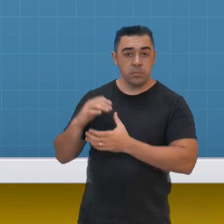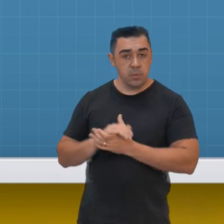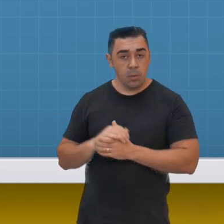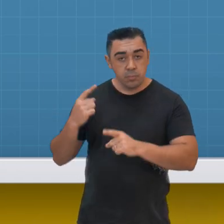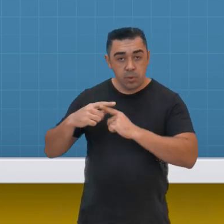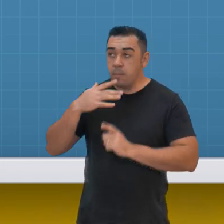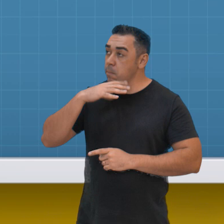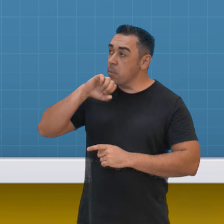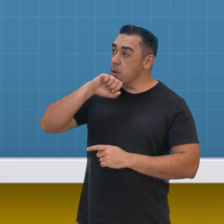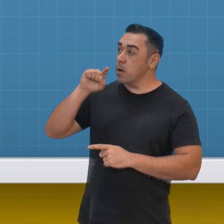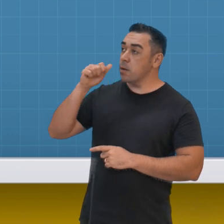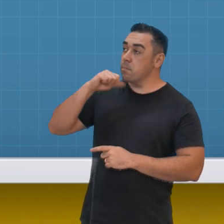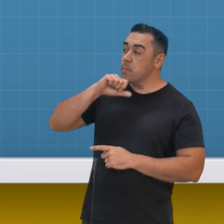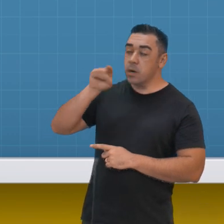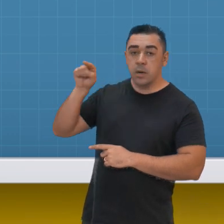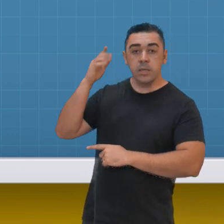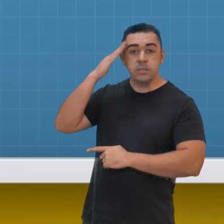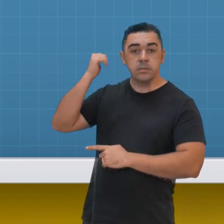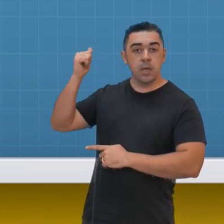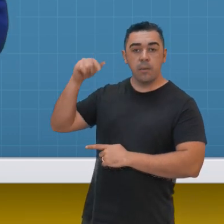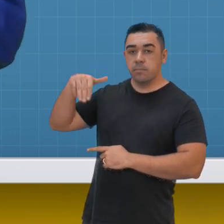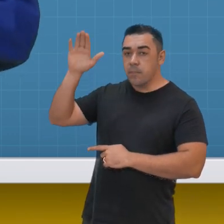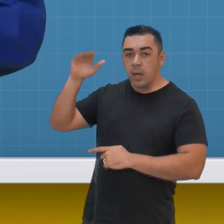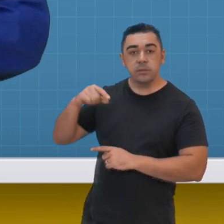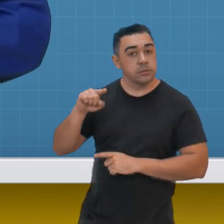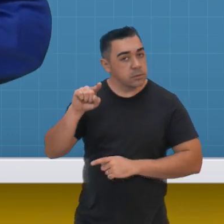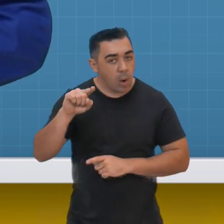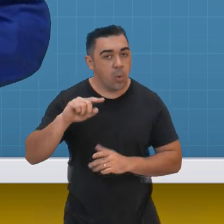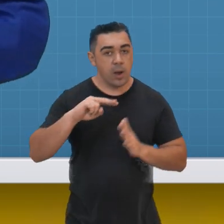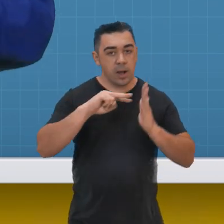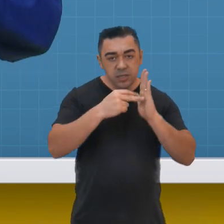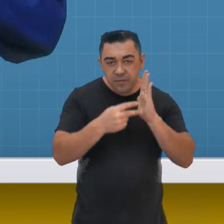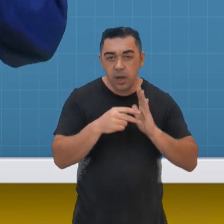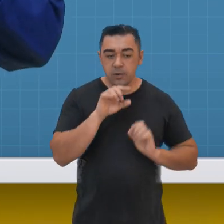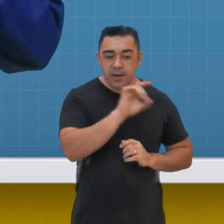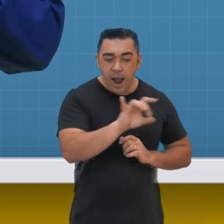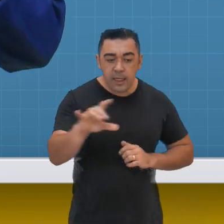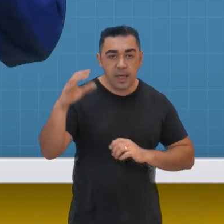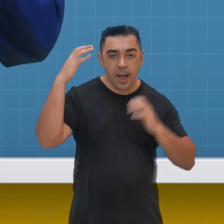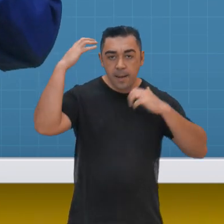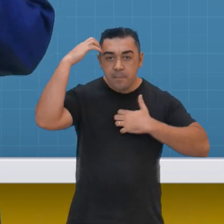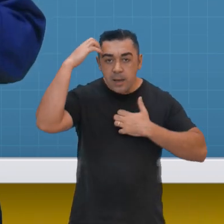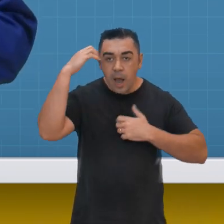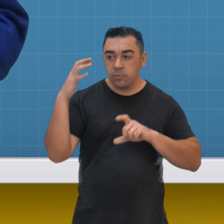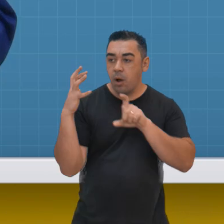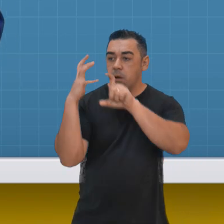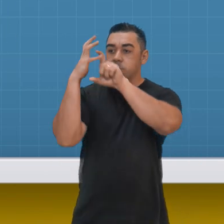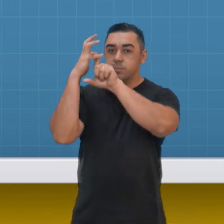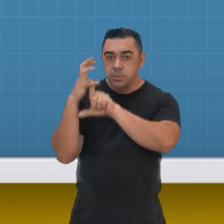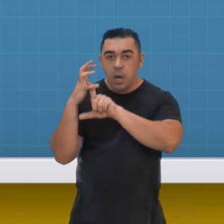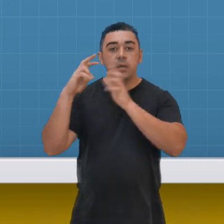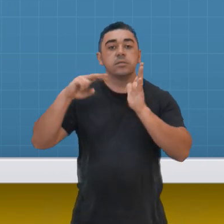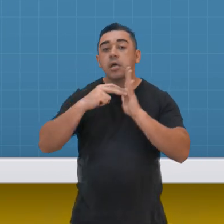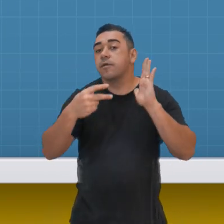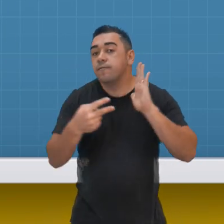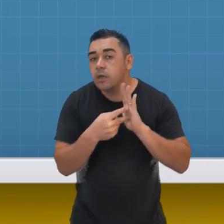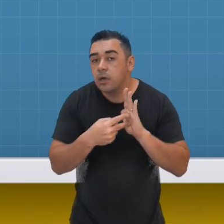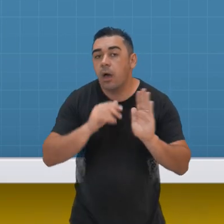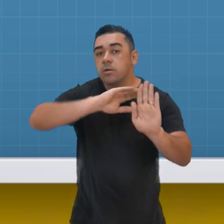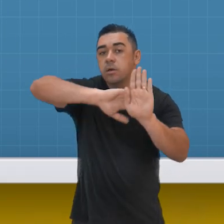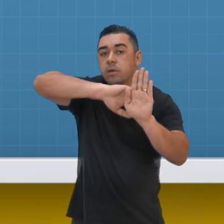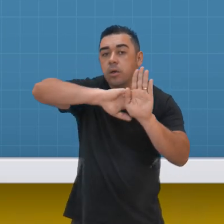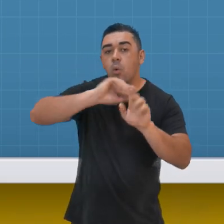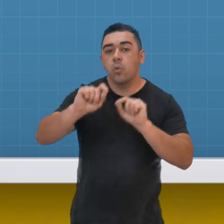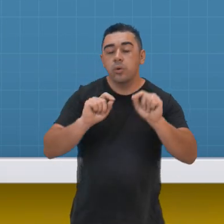Porque eles sabem mais. Então, cada macaco no seu galho, professora Gláucia como filha, ouve pai e